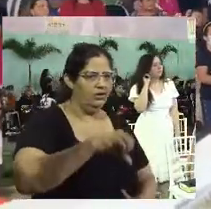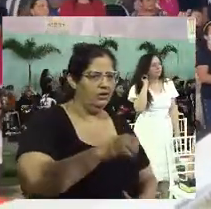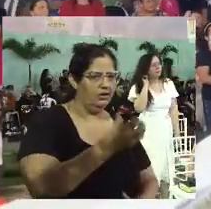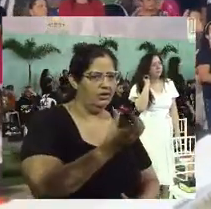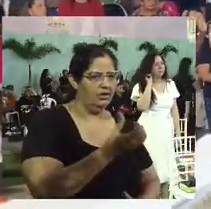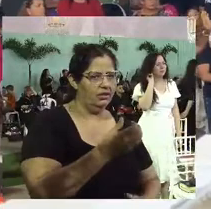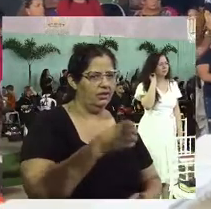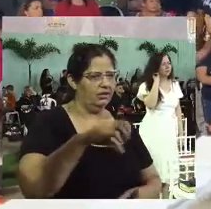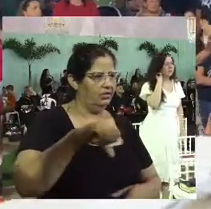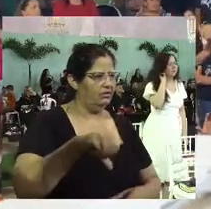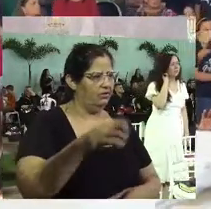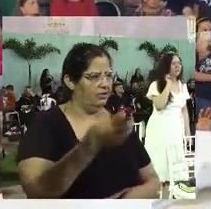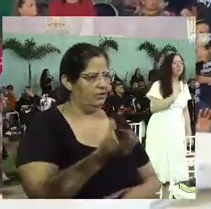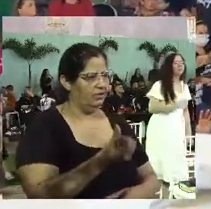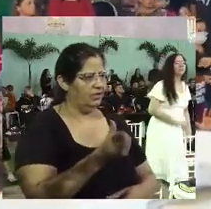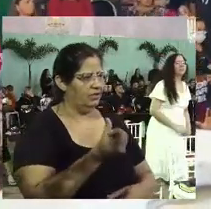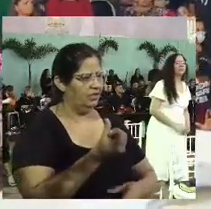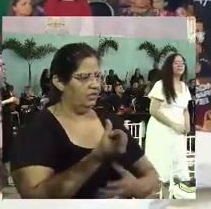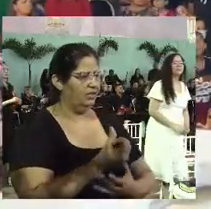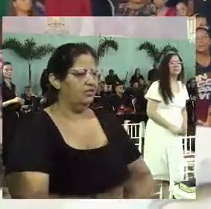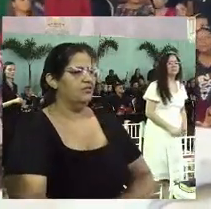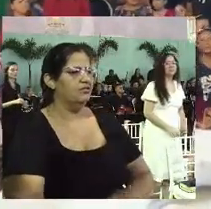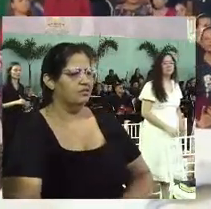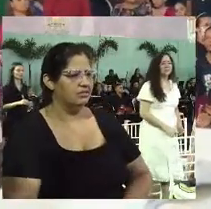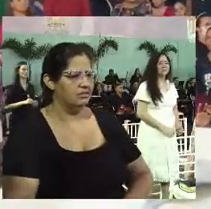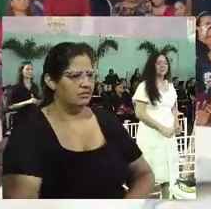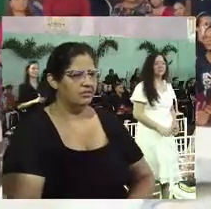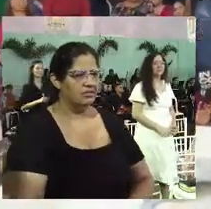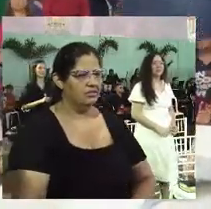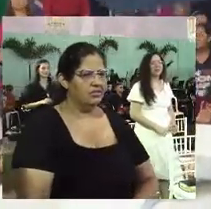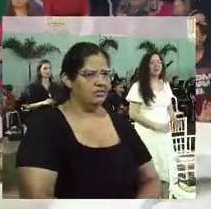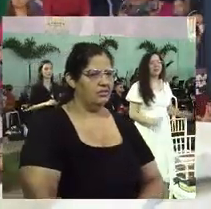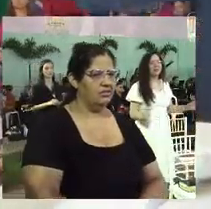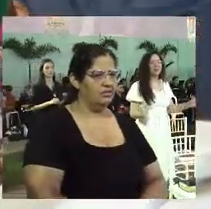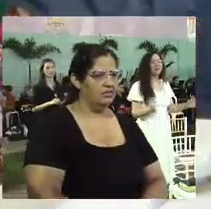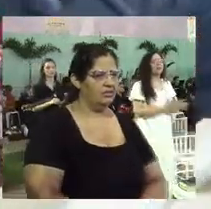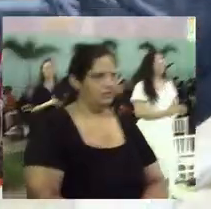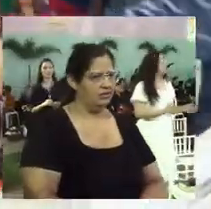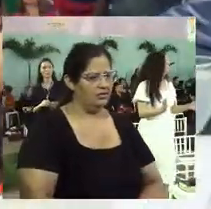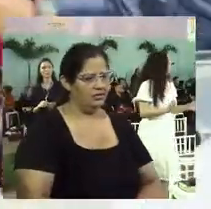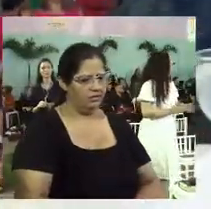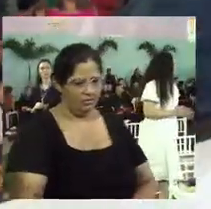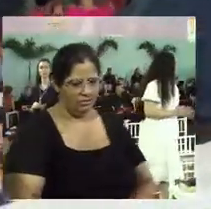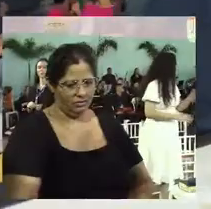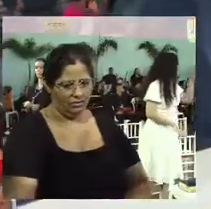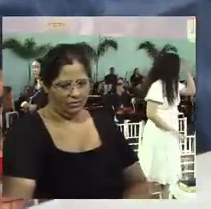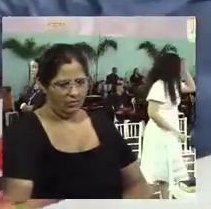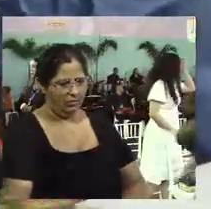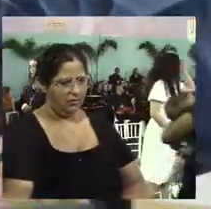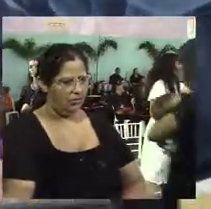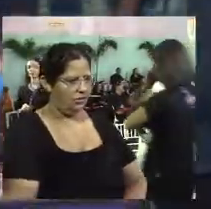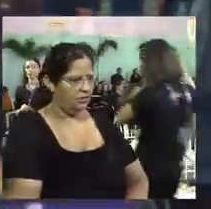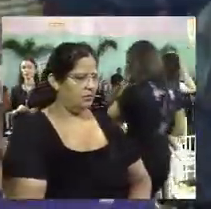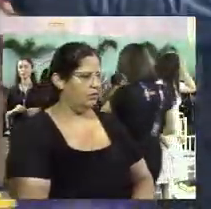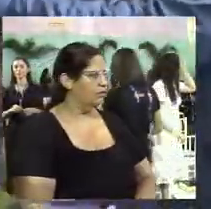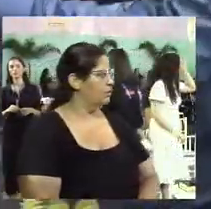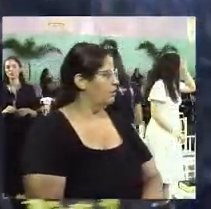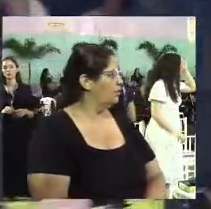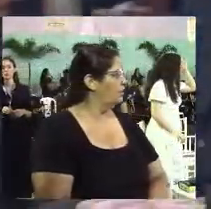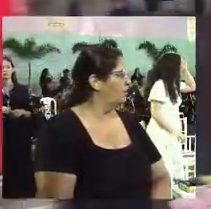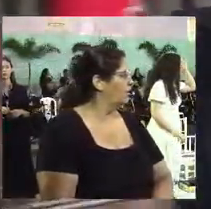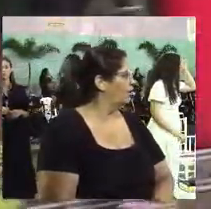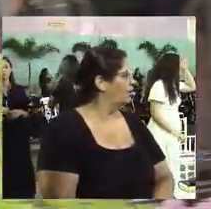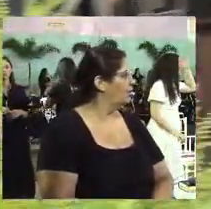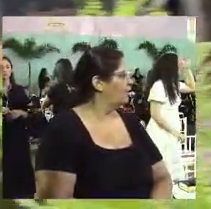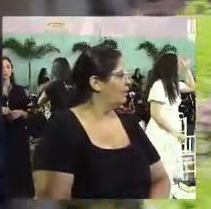ela meus irmãos é sem alma que hoje eu fui Pastor André com a sua permissão que eu saí daqui um pouco